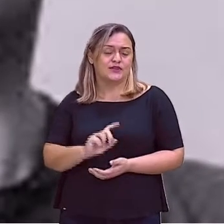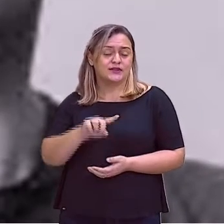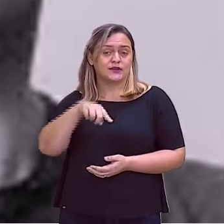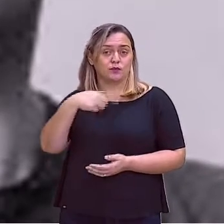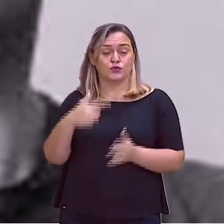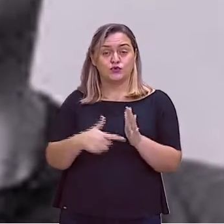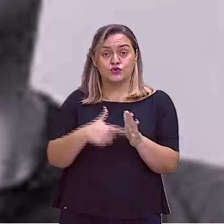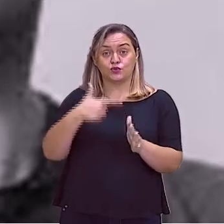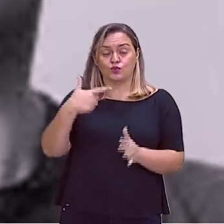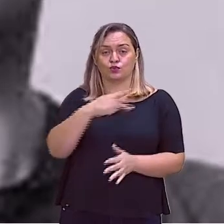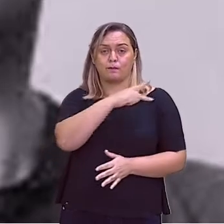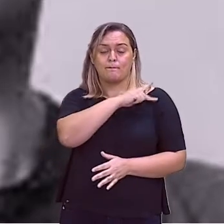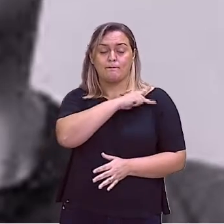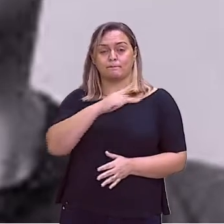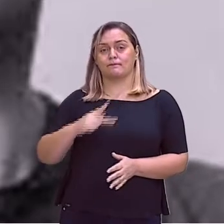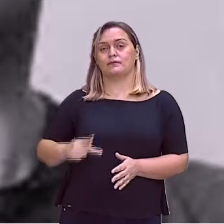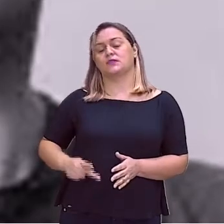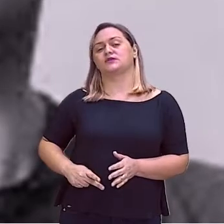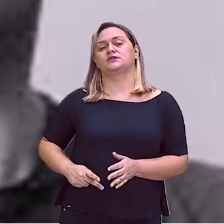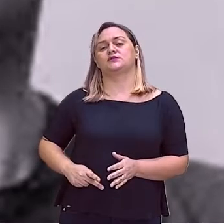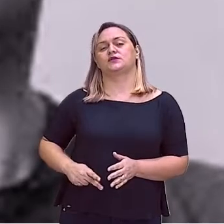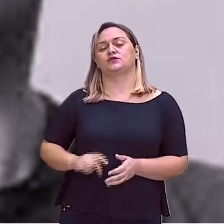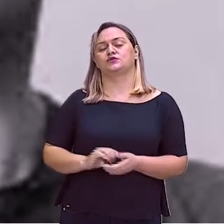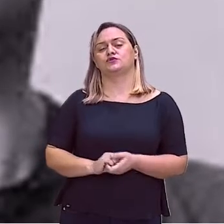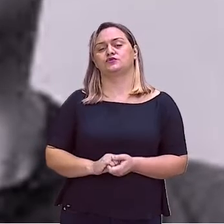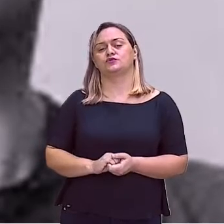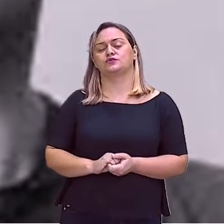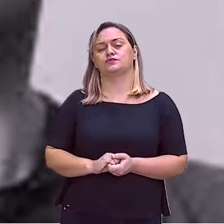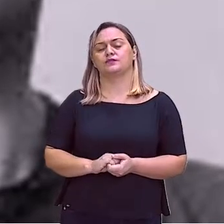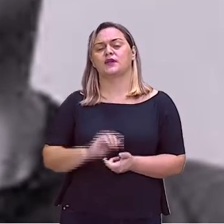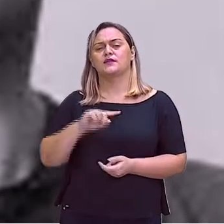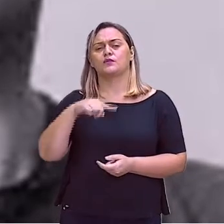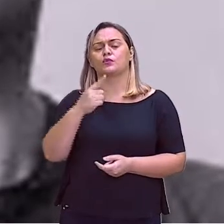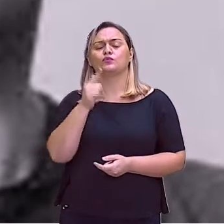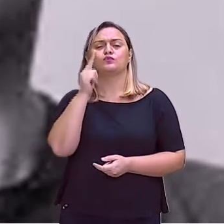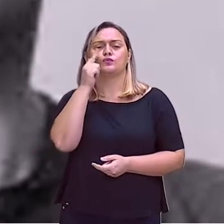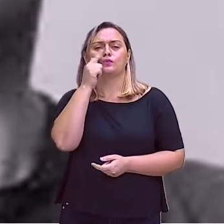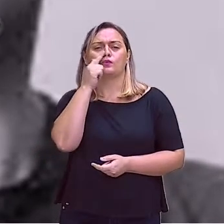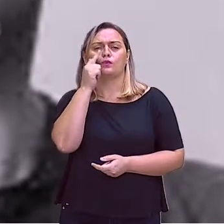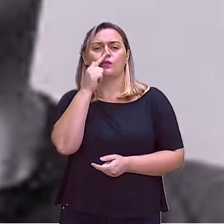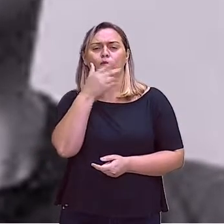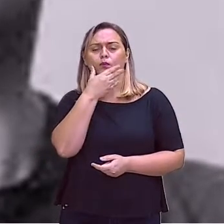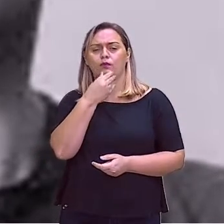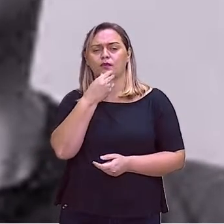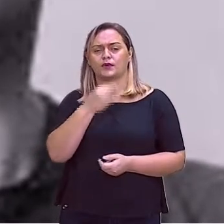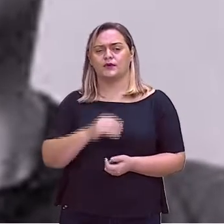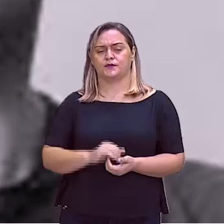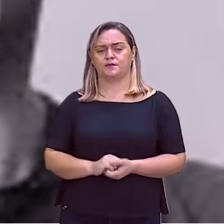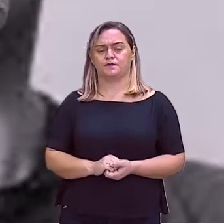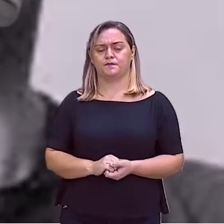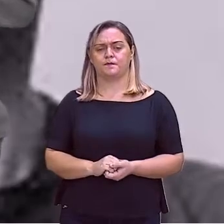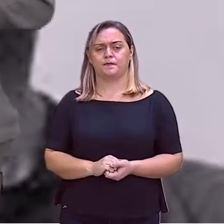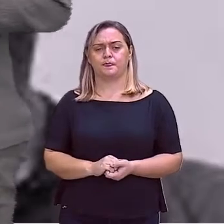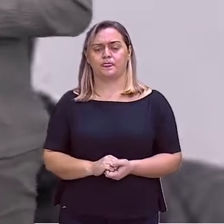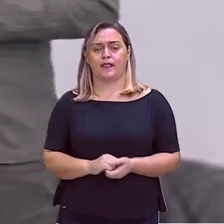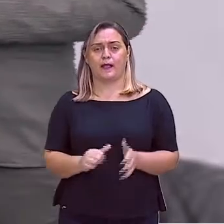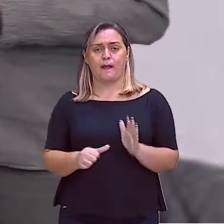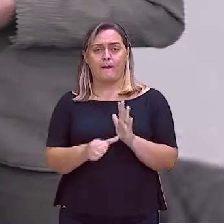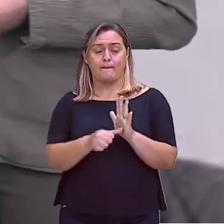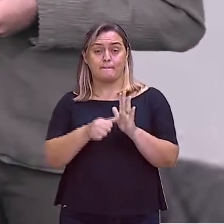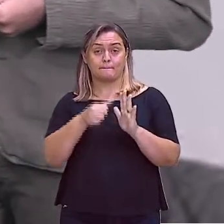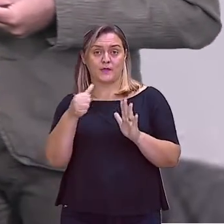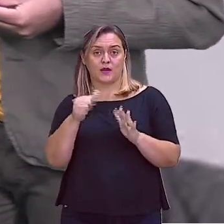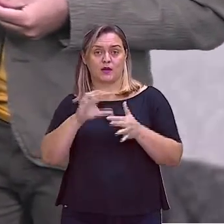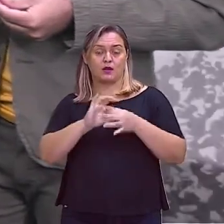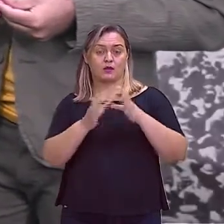segundo presidente, sucedendo o grego Dimitrios Vikelas. A primeira Olimpíada da Era